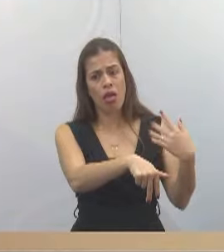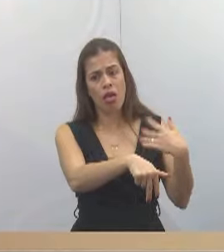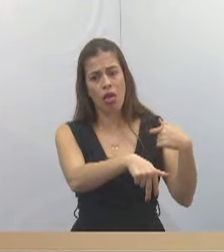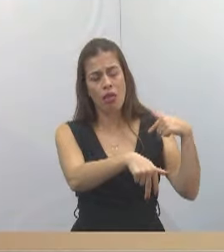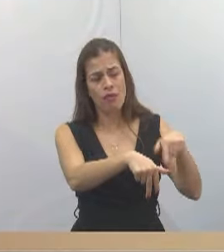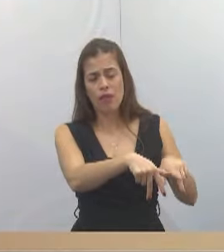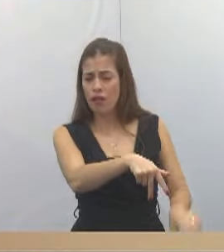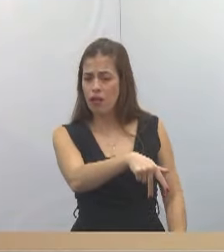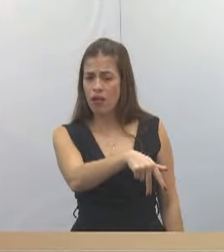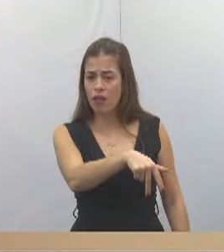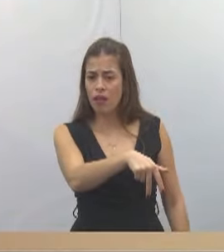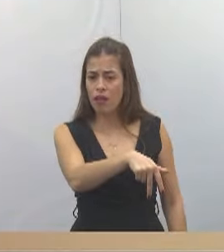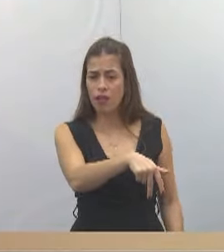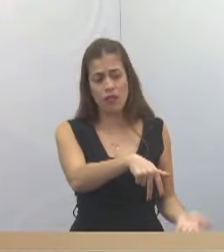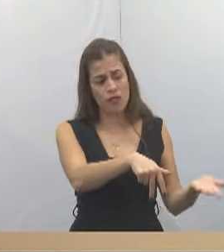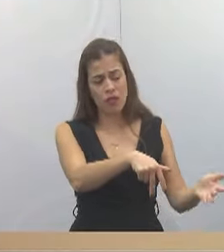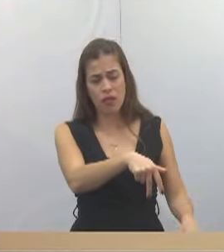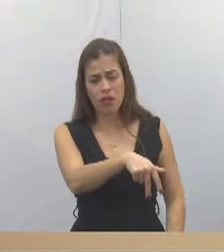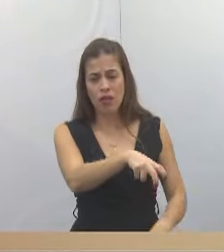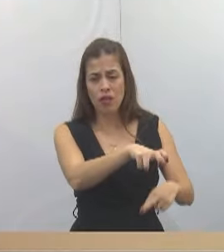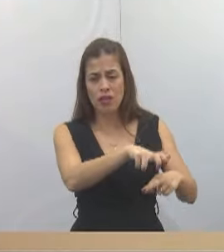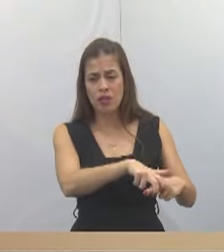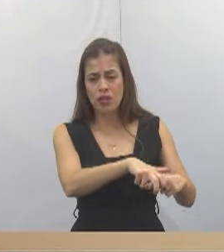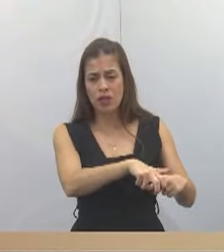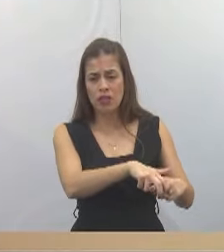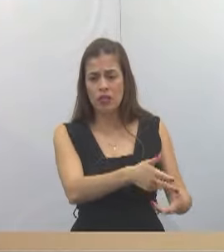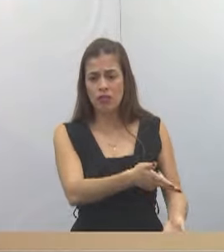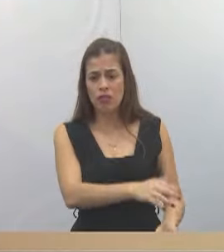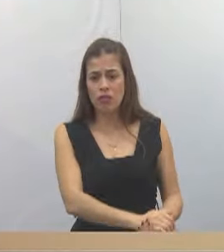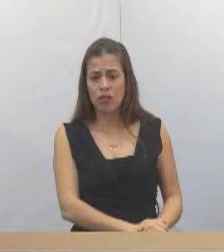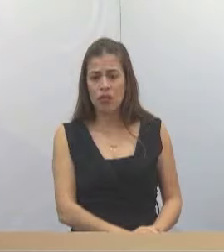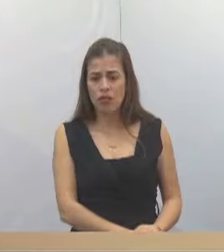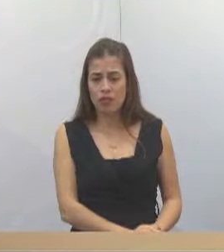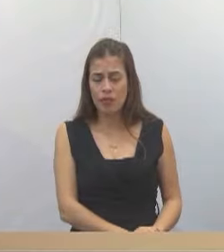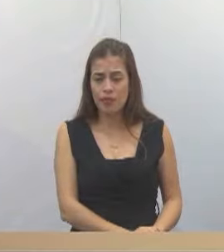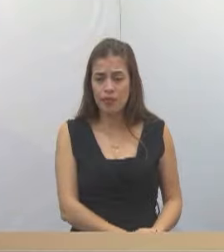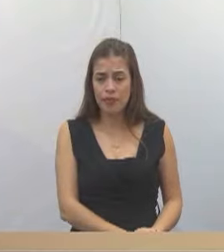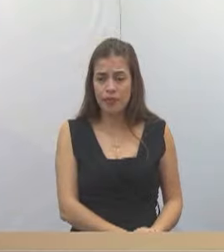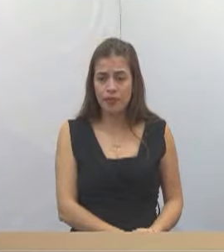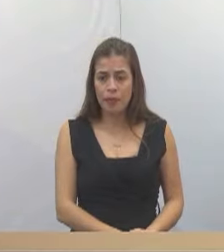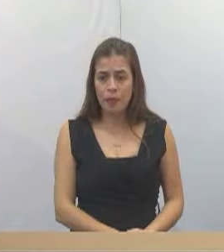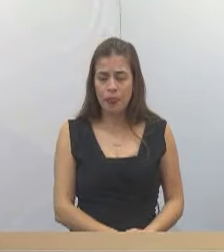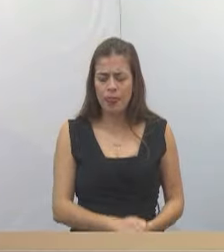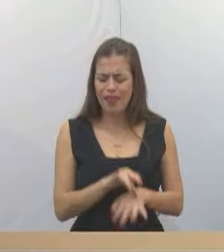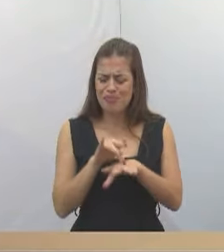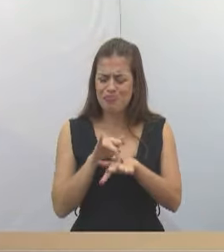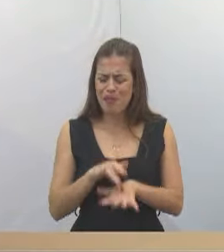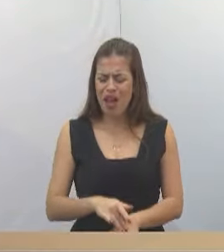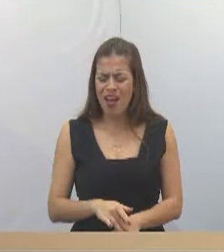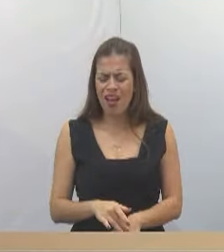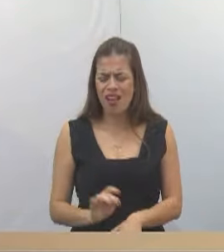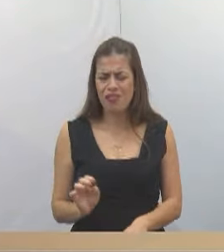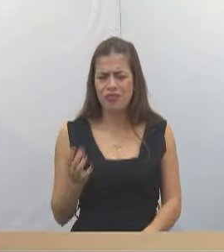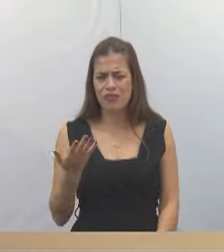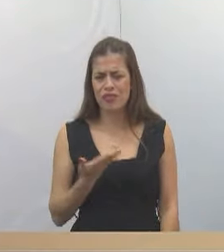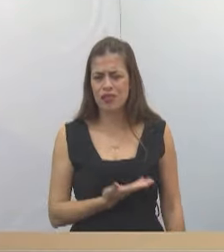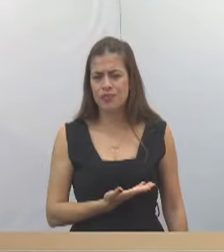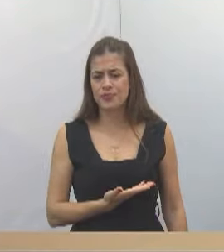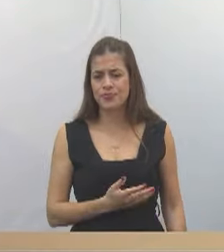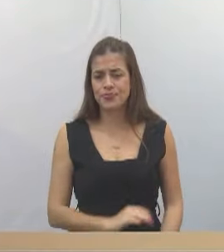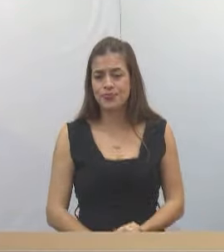na sacada, sentado no sol para ver. Então, é absurdo uma situação